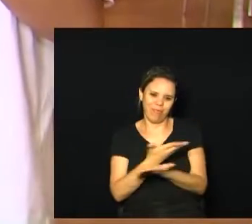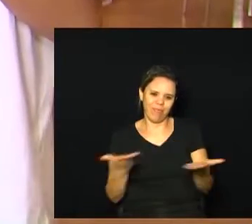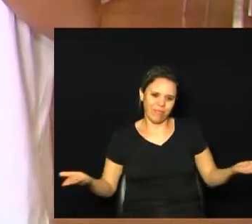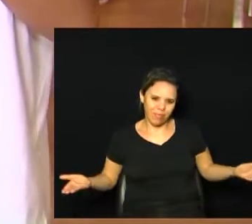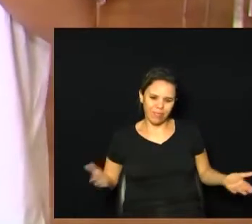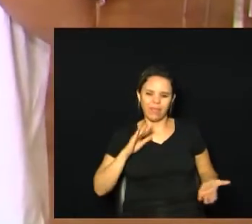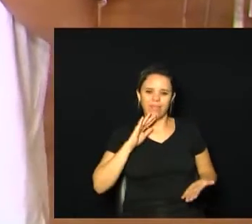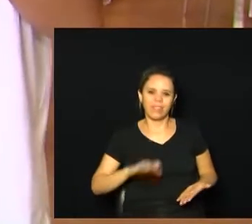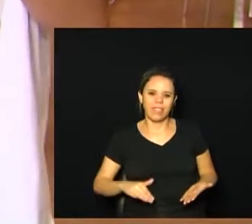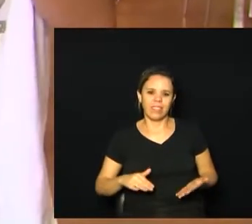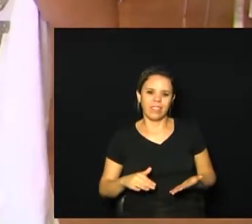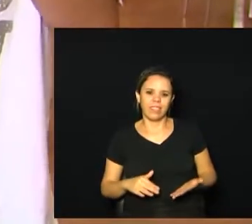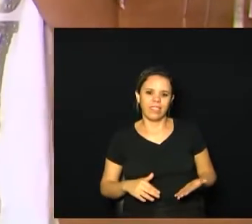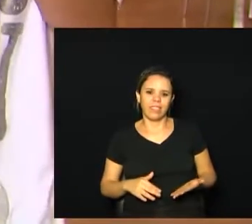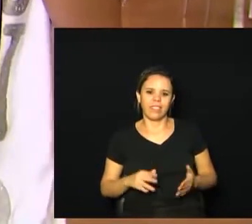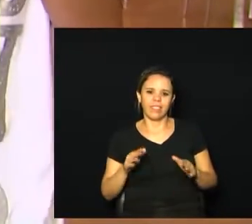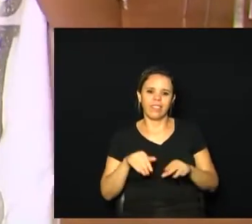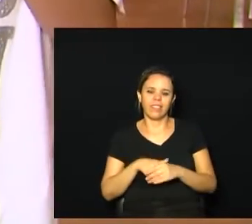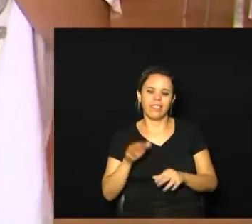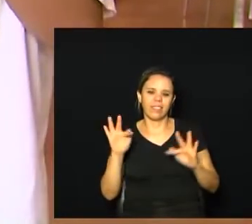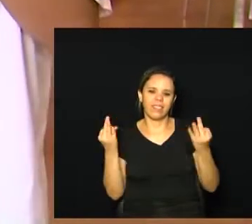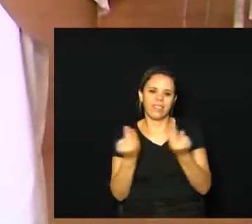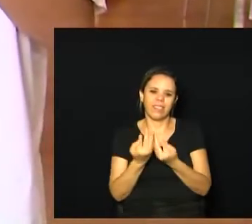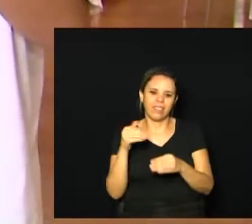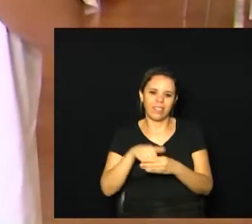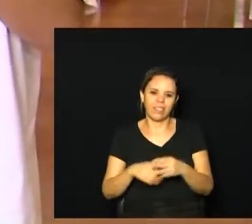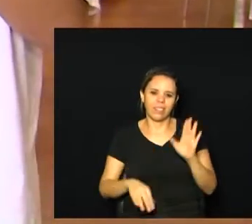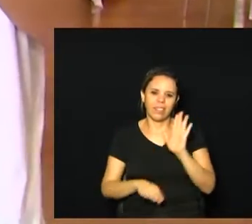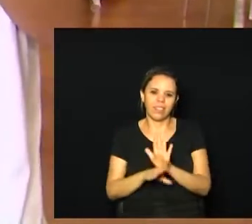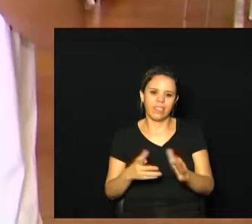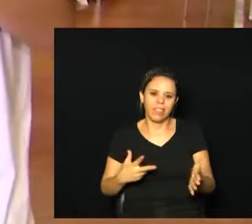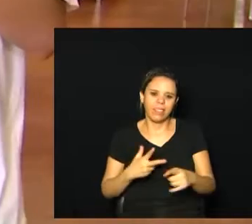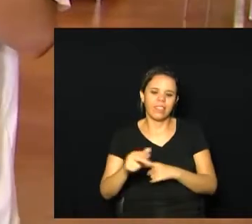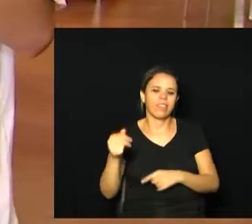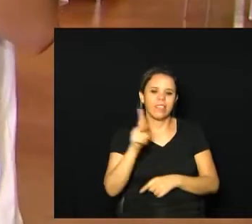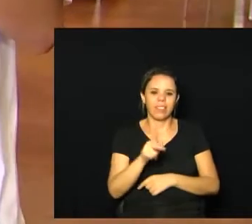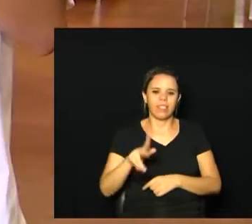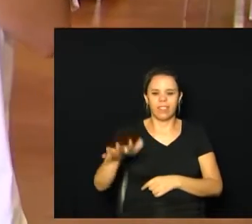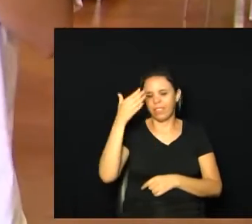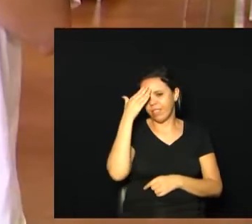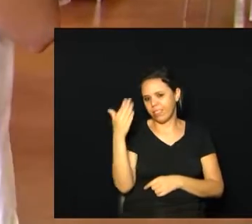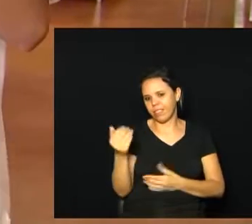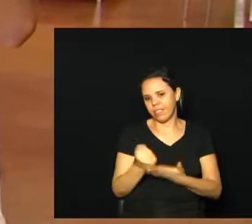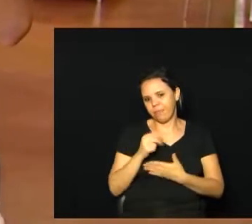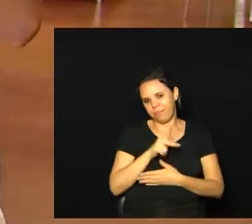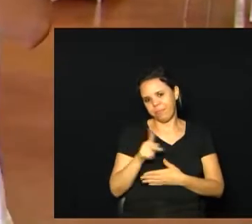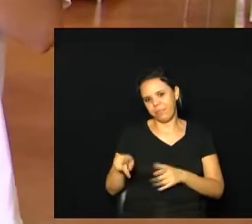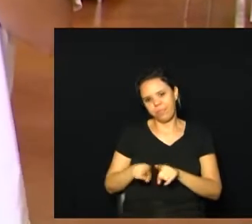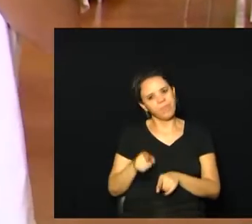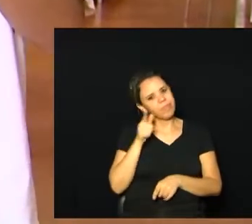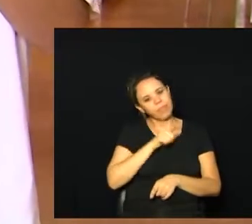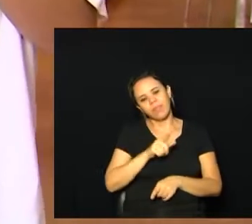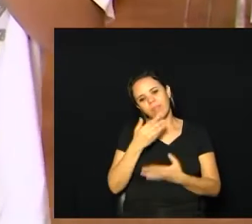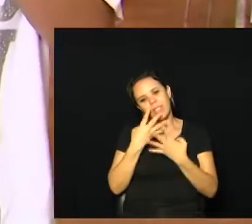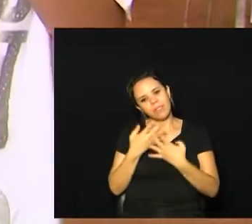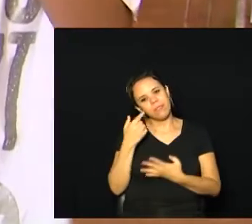da tarde pelos votos, obrigado a meus familiares que votaram, que ajudaram a alcançar aqui, obrigado aos professores que sem a ajuda deles eu